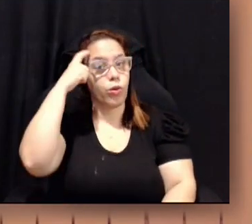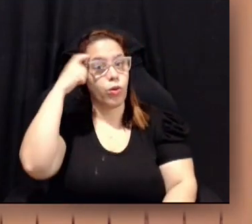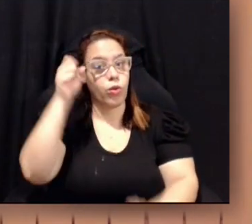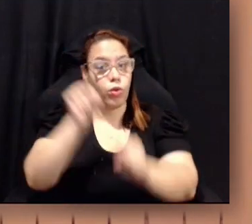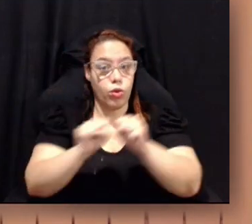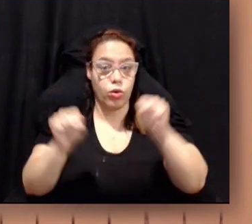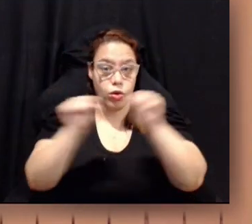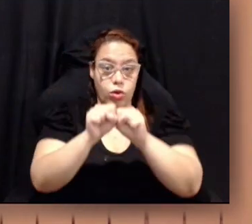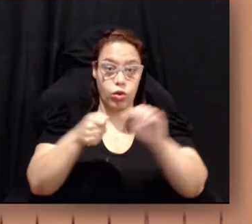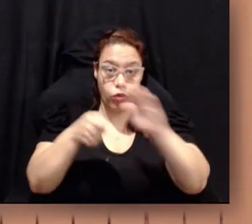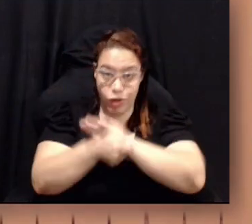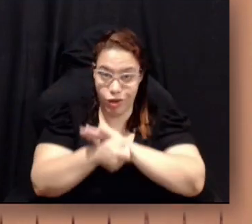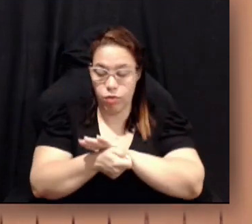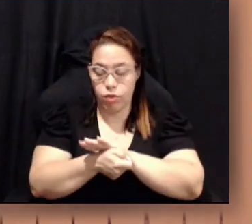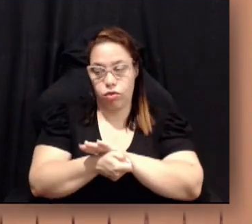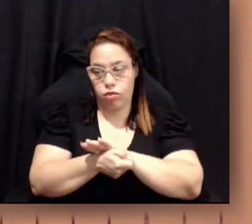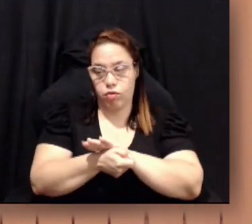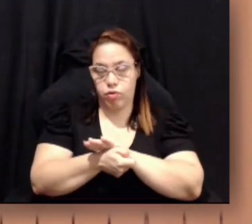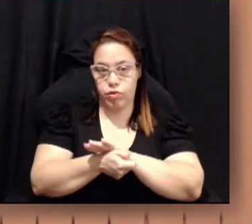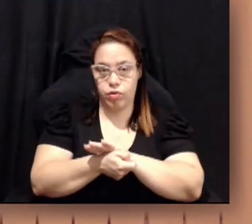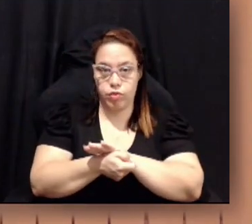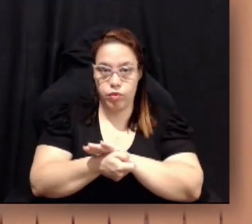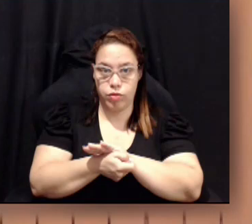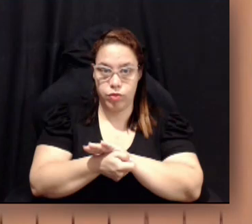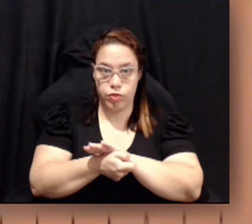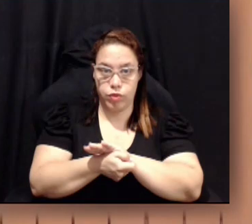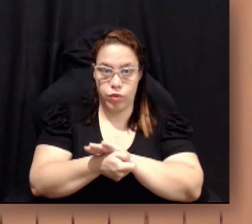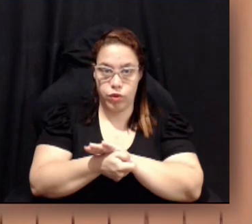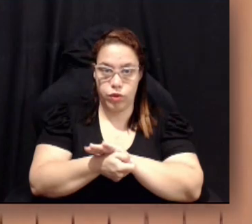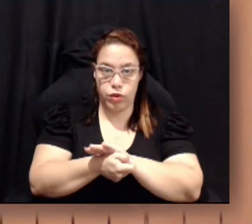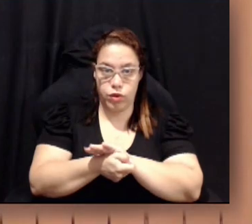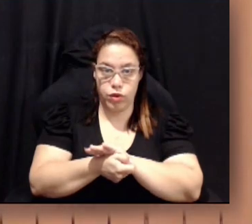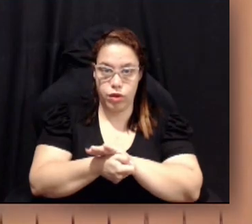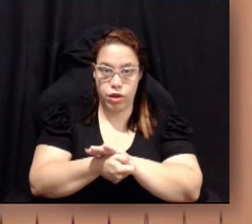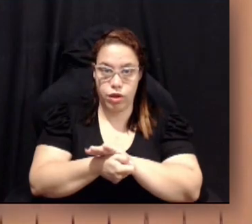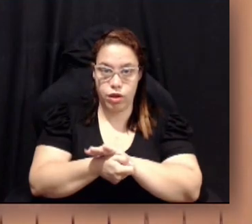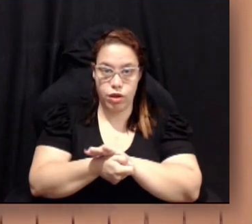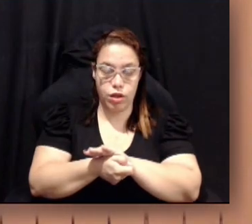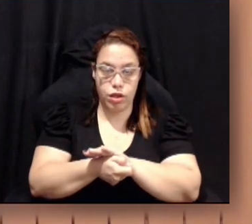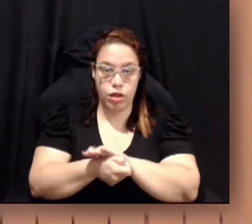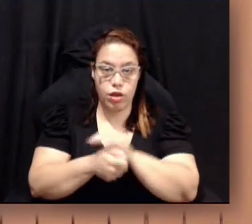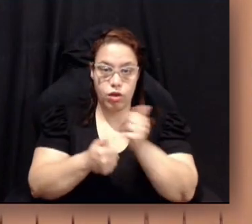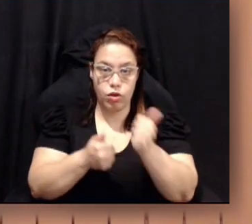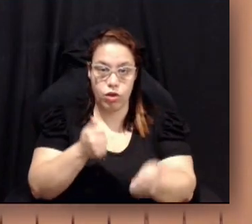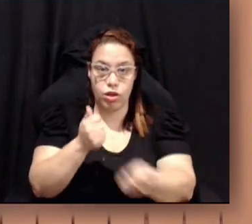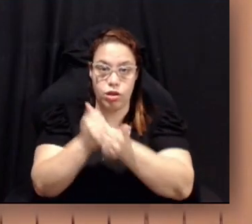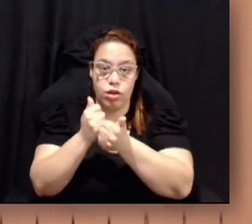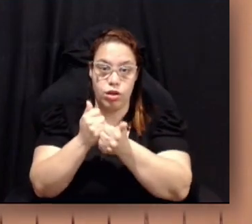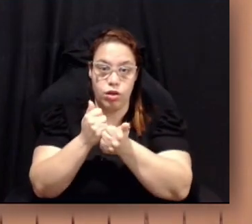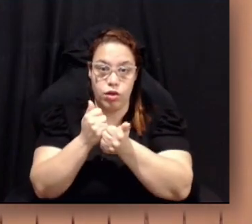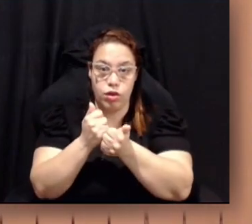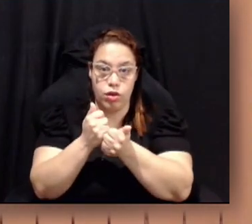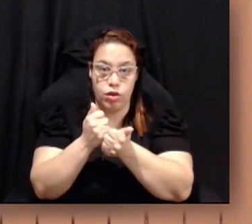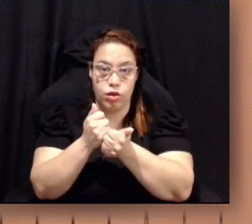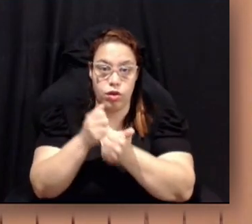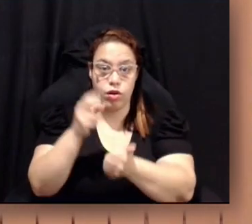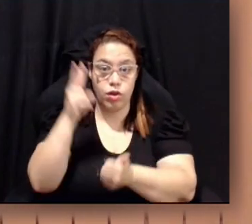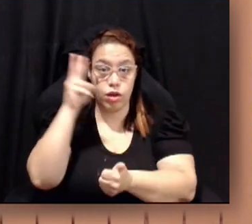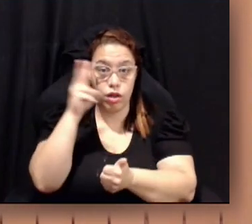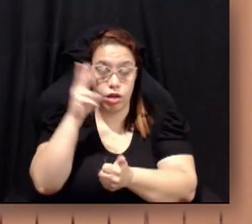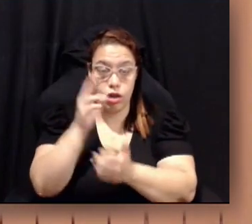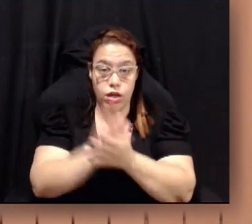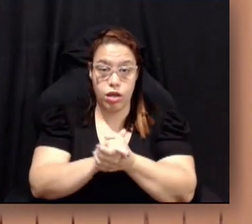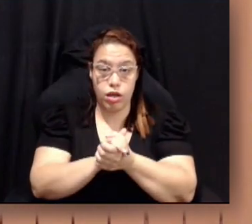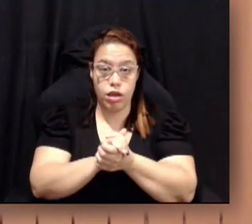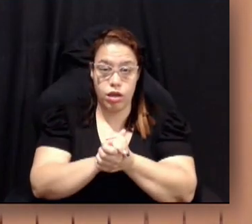financiamento público da educação, porque é ela que dá sustentação. Não adianta a gente, é letra morta, você falar que vai